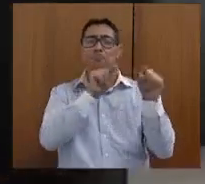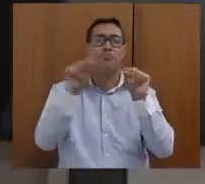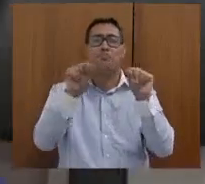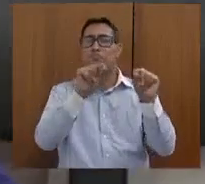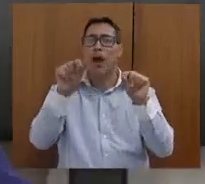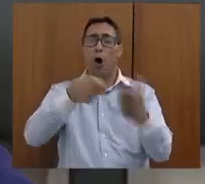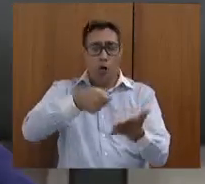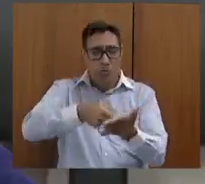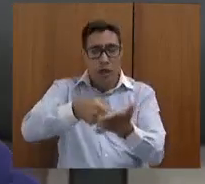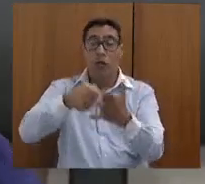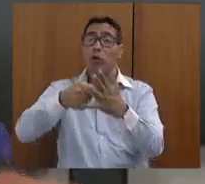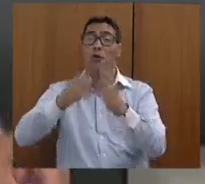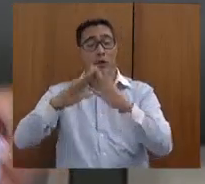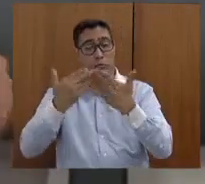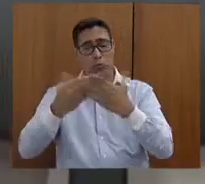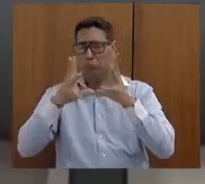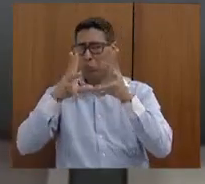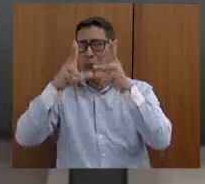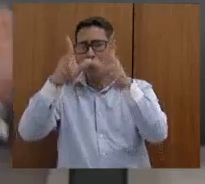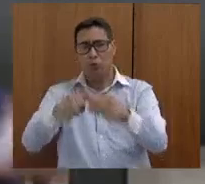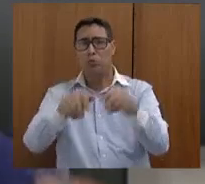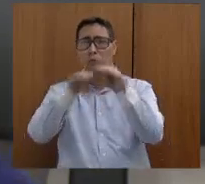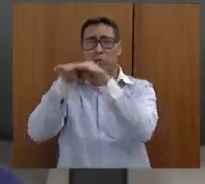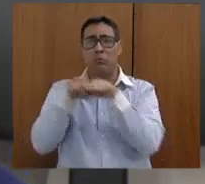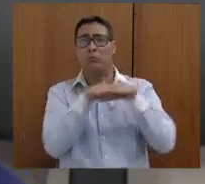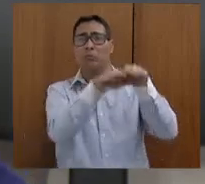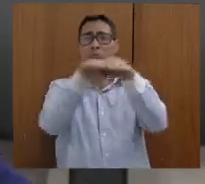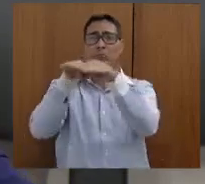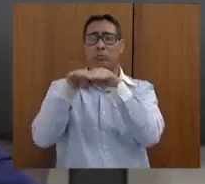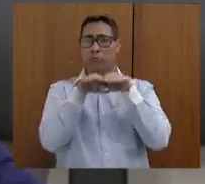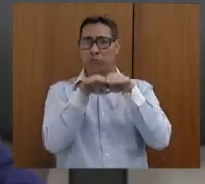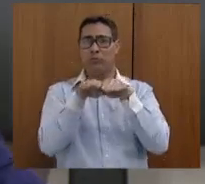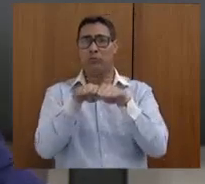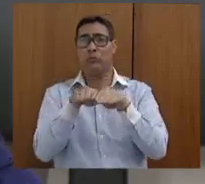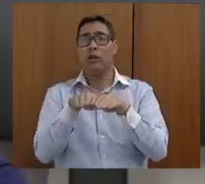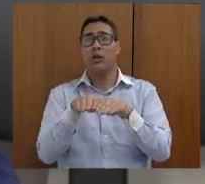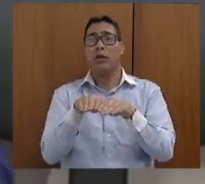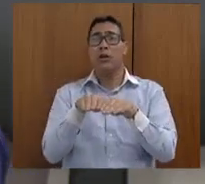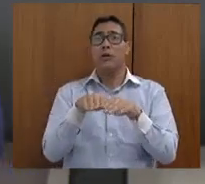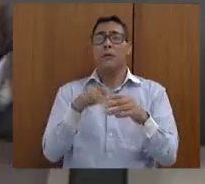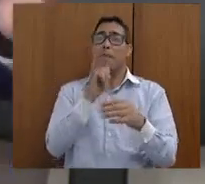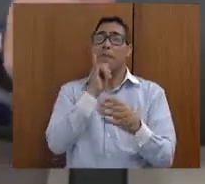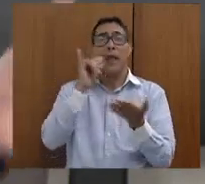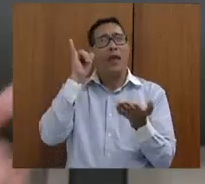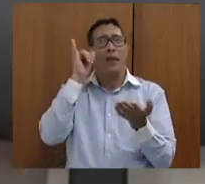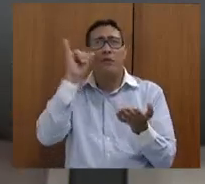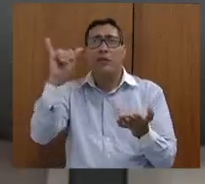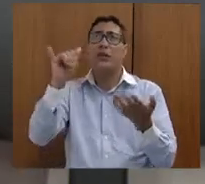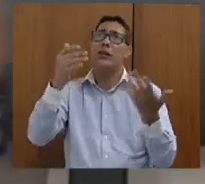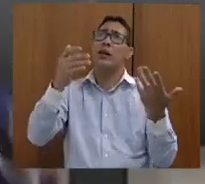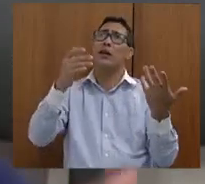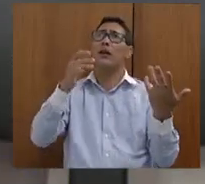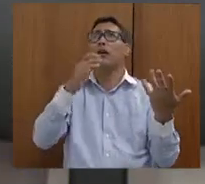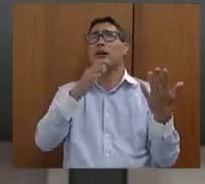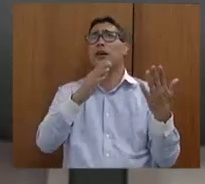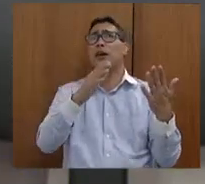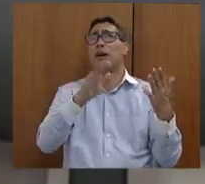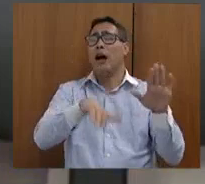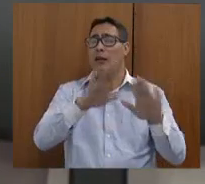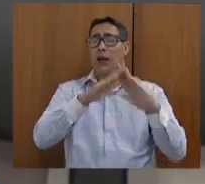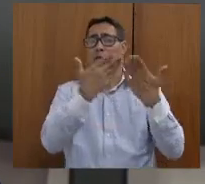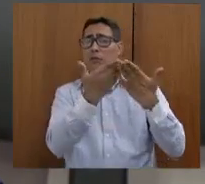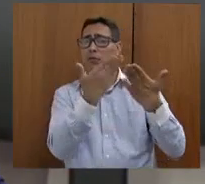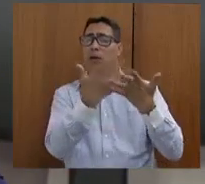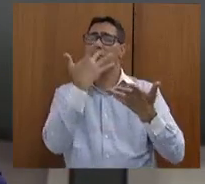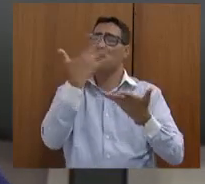que possamos padronizar E aí evita da escola receber é algumas alguns equipamentos como recebiam no